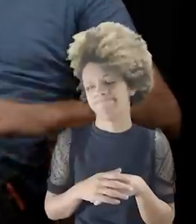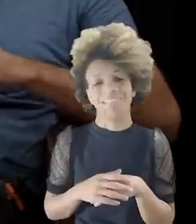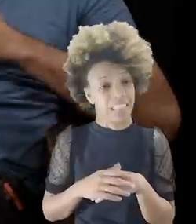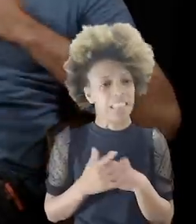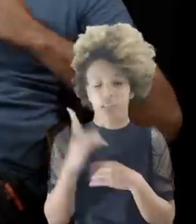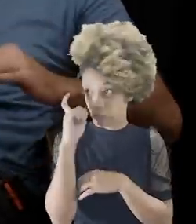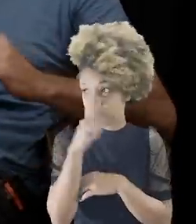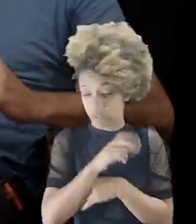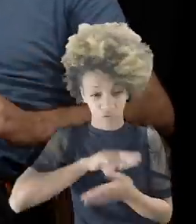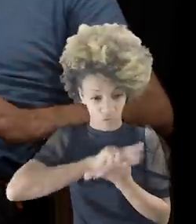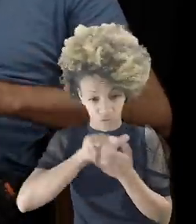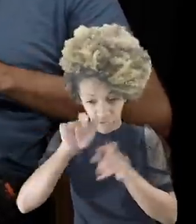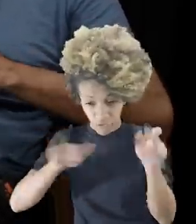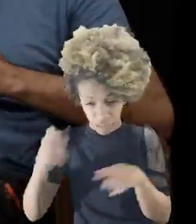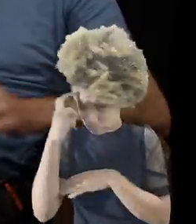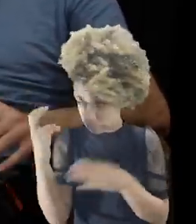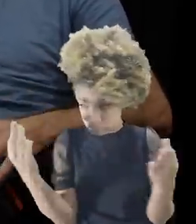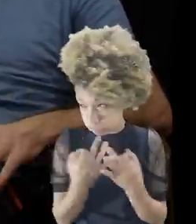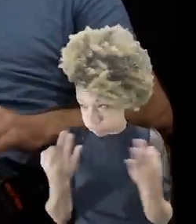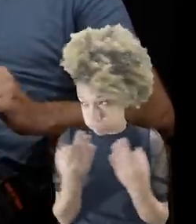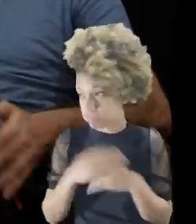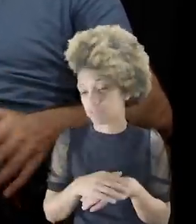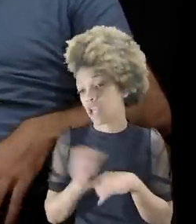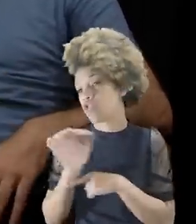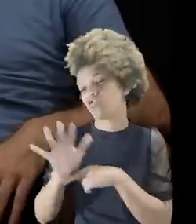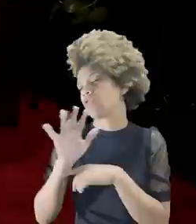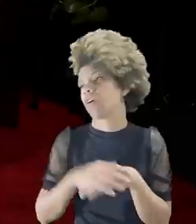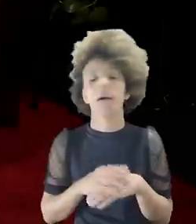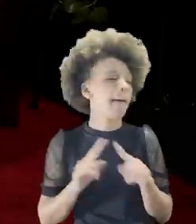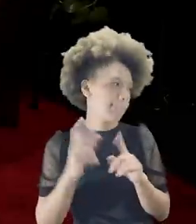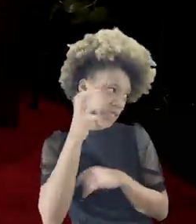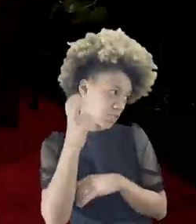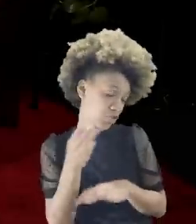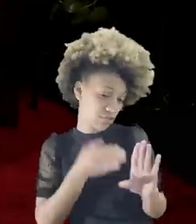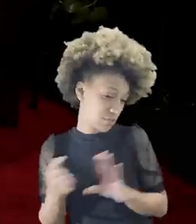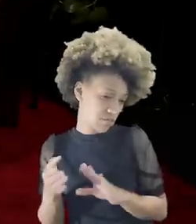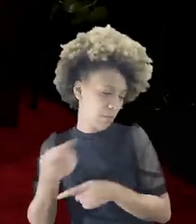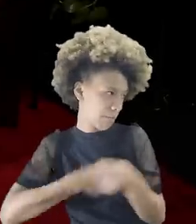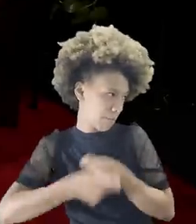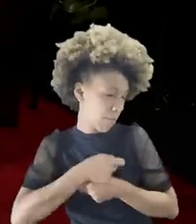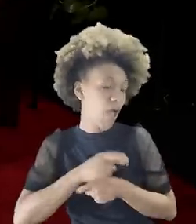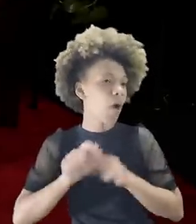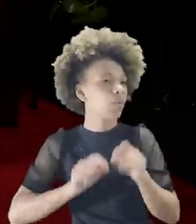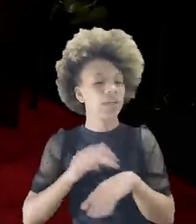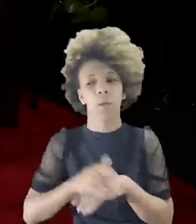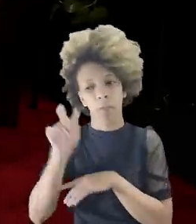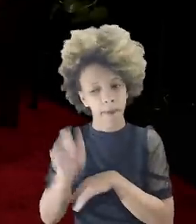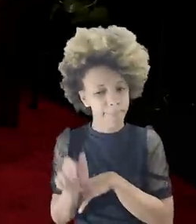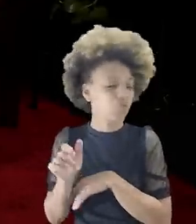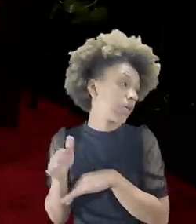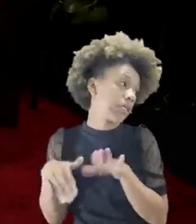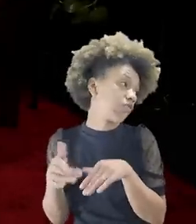uma cacetada de jogador excelente jogando na Europa mas achei a genialidade desse processo na minha visão é você